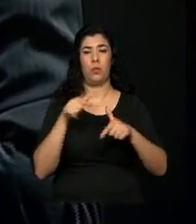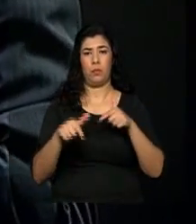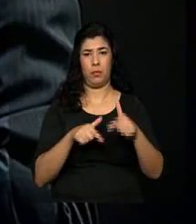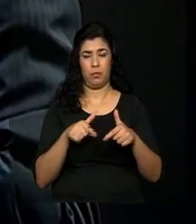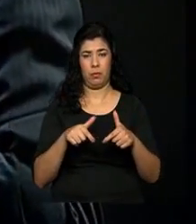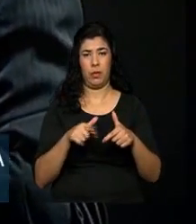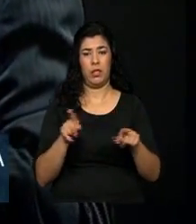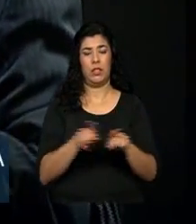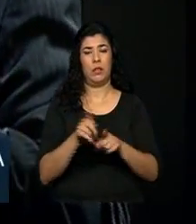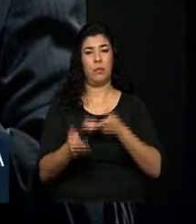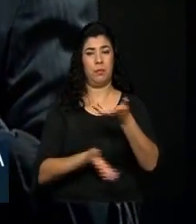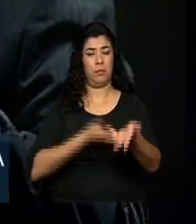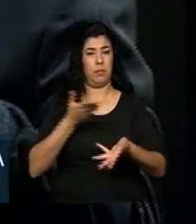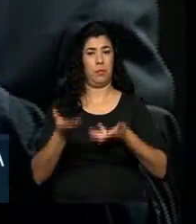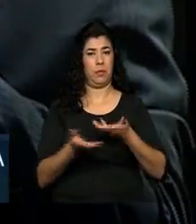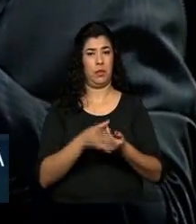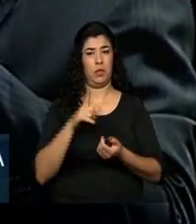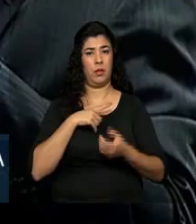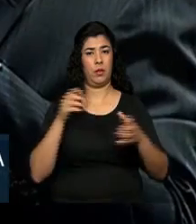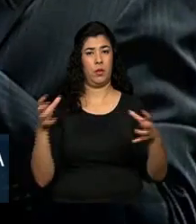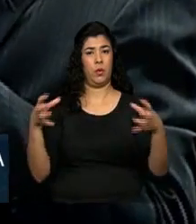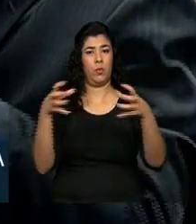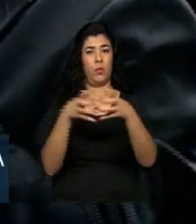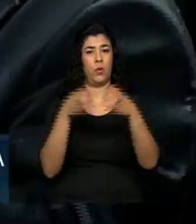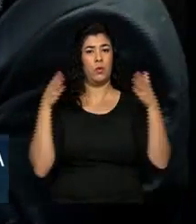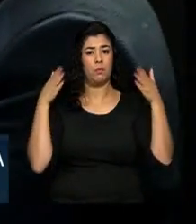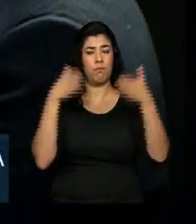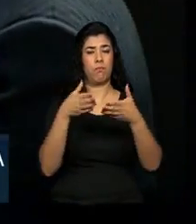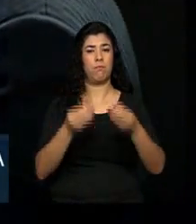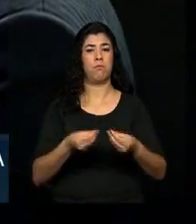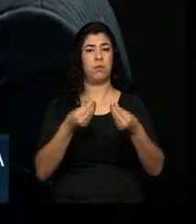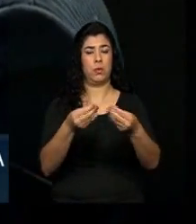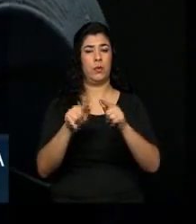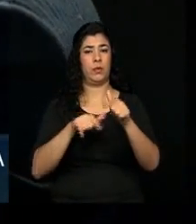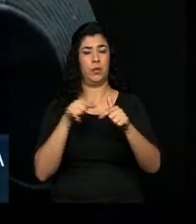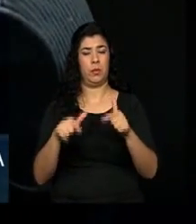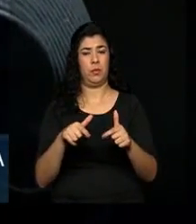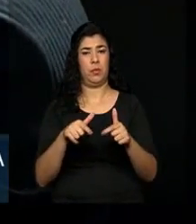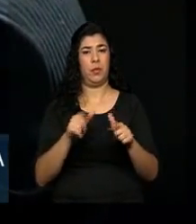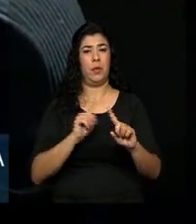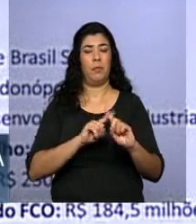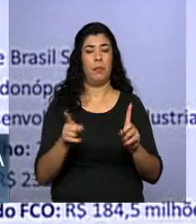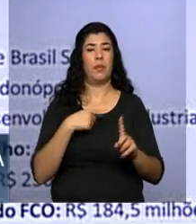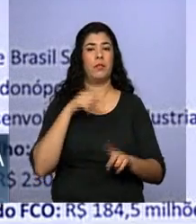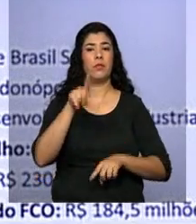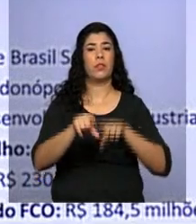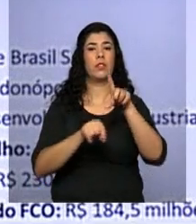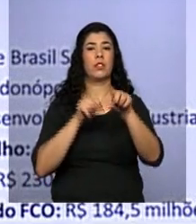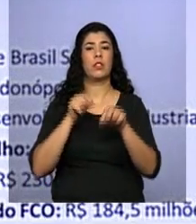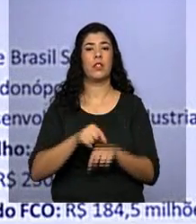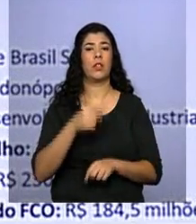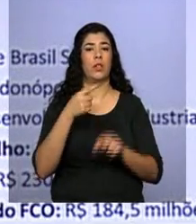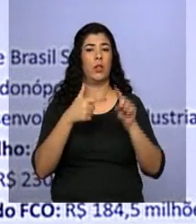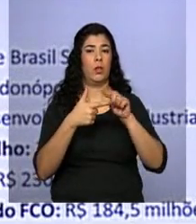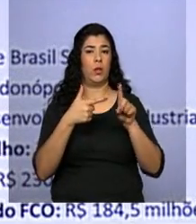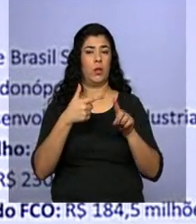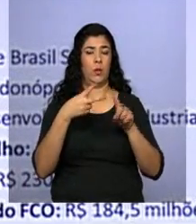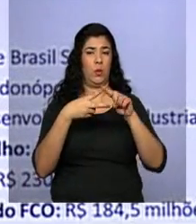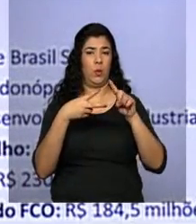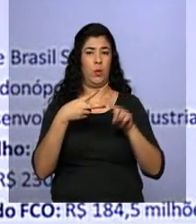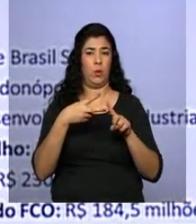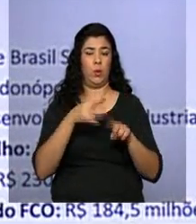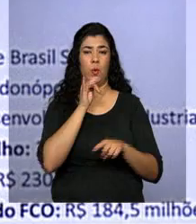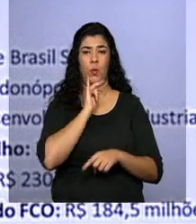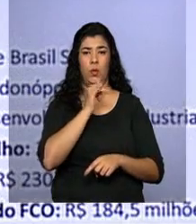e atender uma uma massa maior de pessoas mas que ao citarmos dois grandes exemplos no